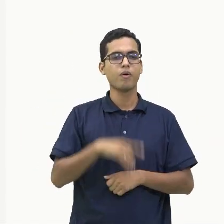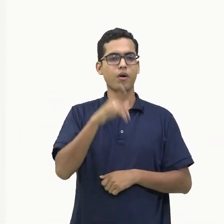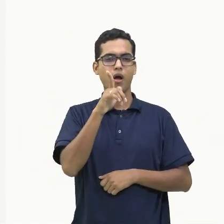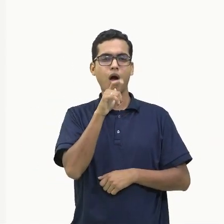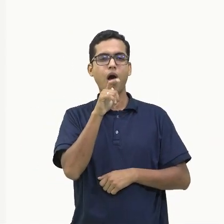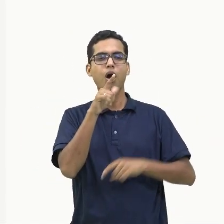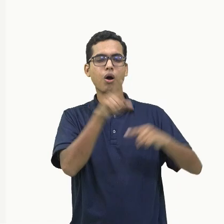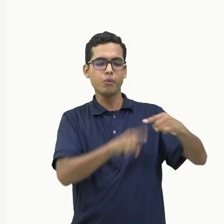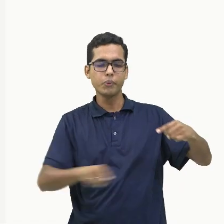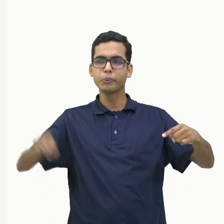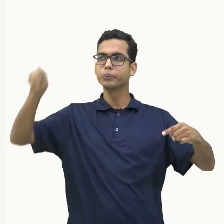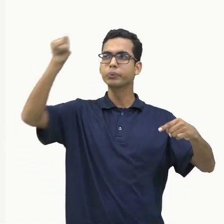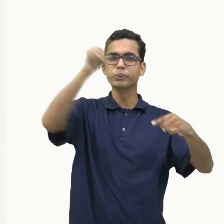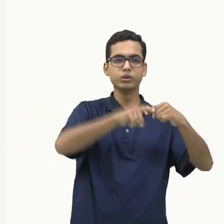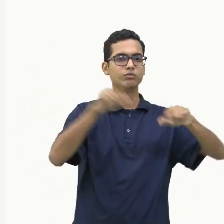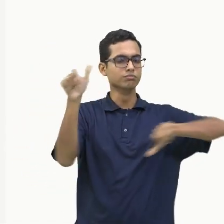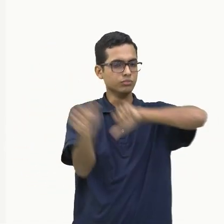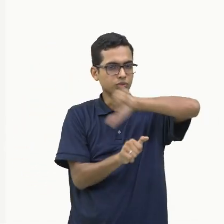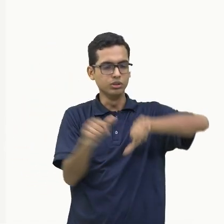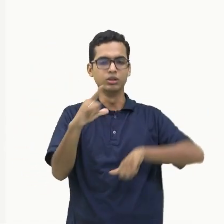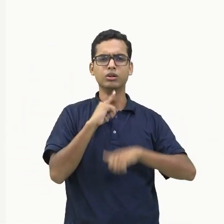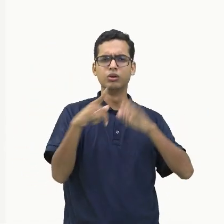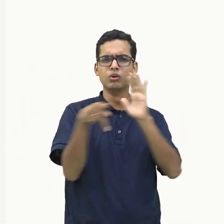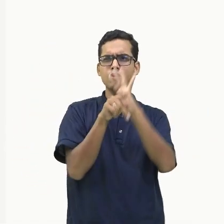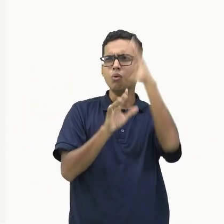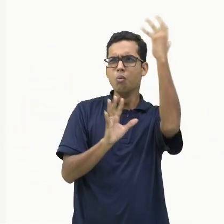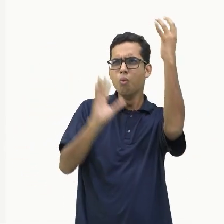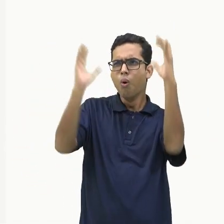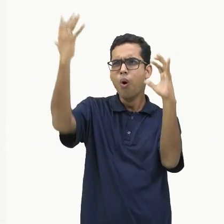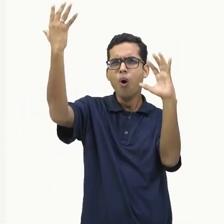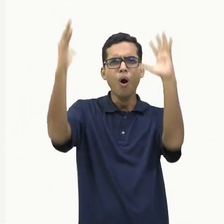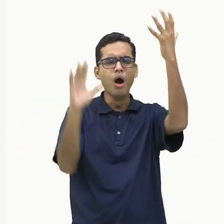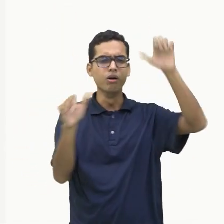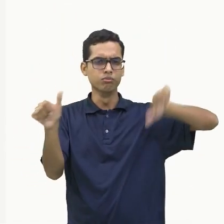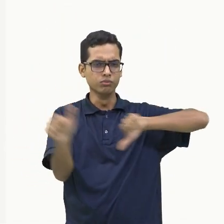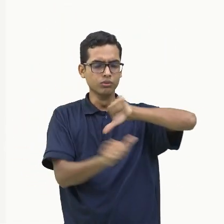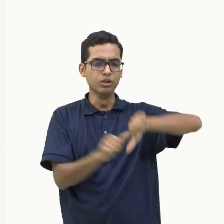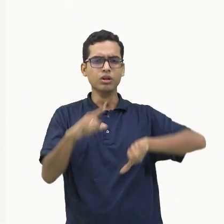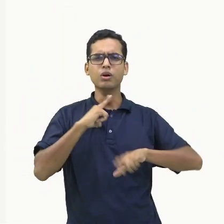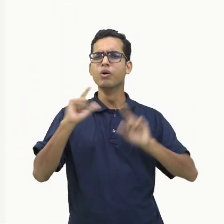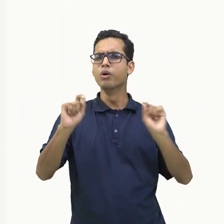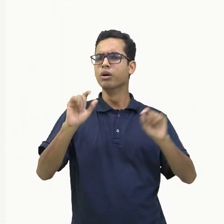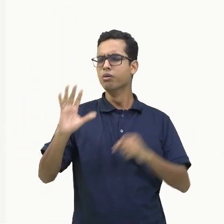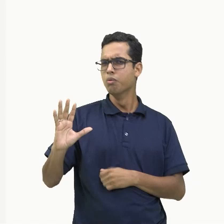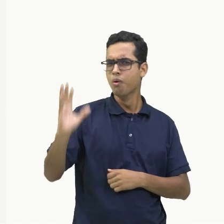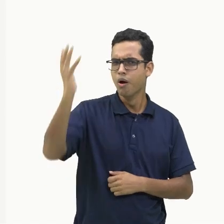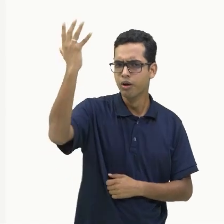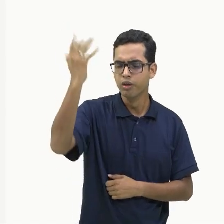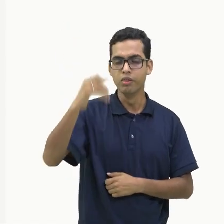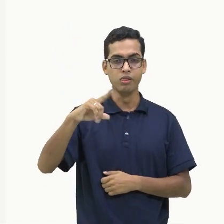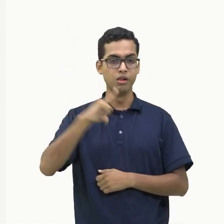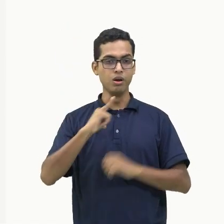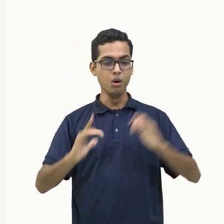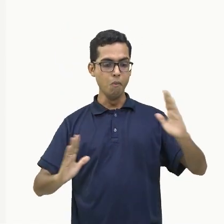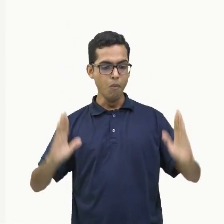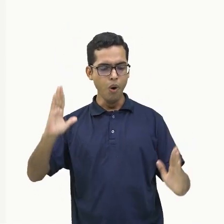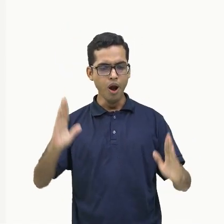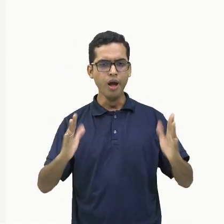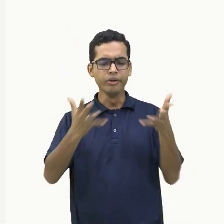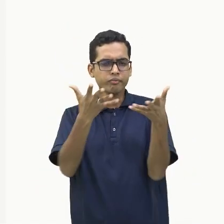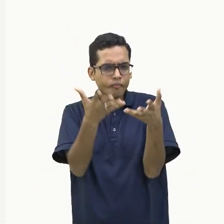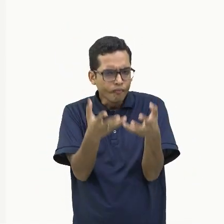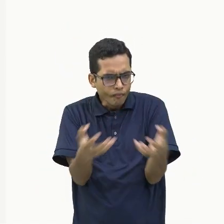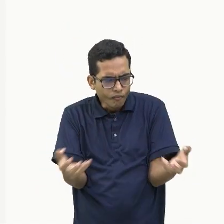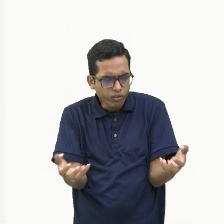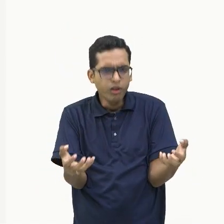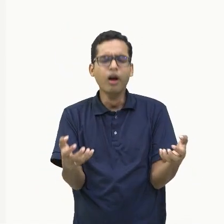hidrológico. Com as mudanças climáticas, então, o que vai acontecer que a gente percebe? Às vezes, períodos de seca